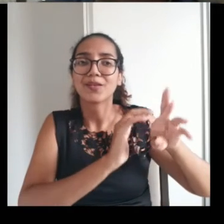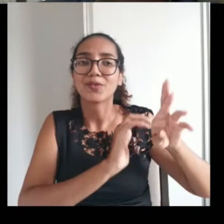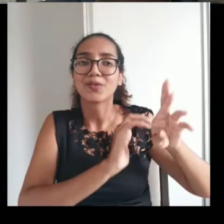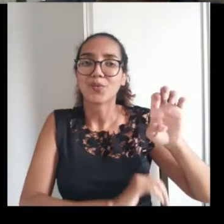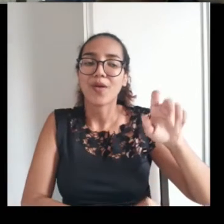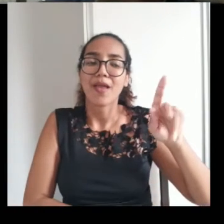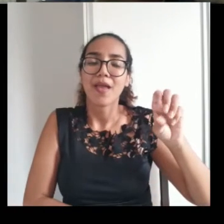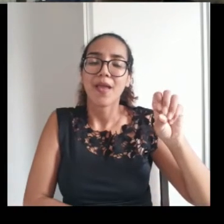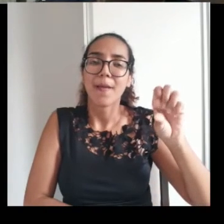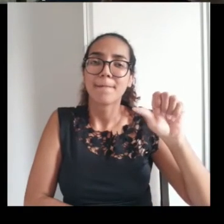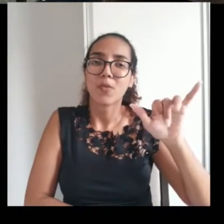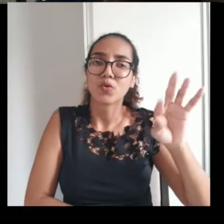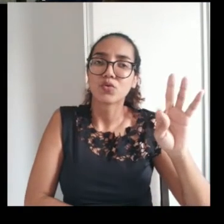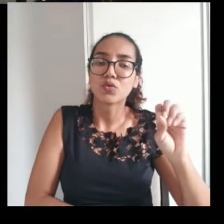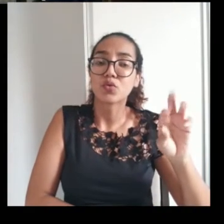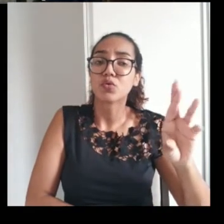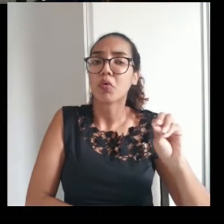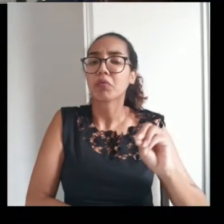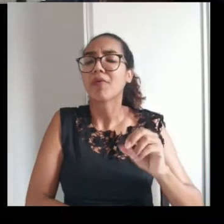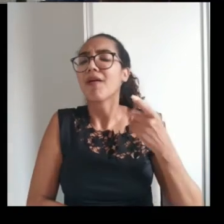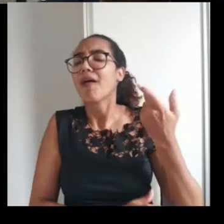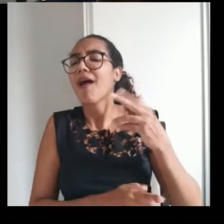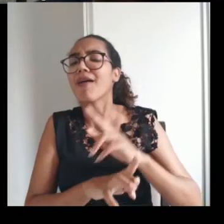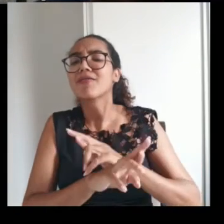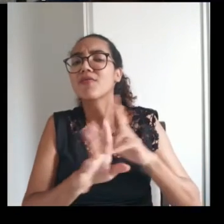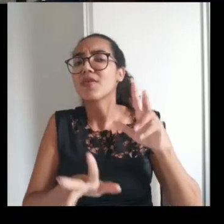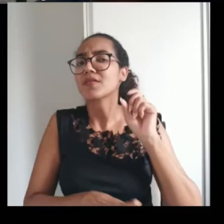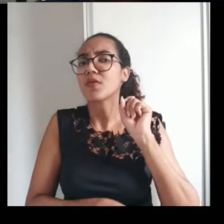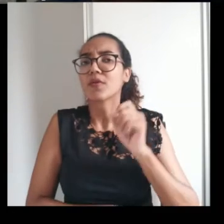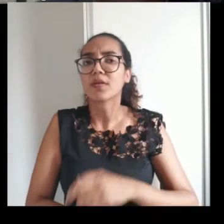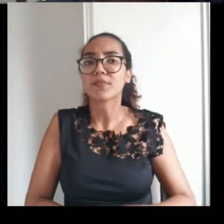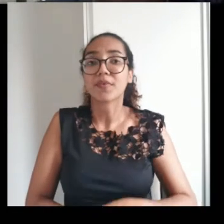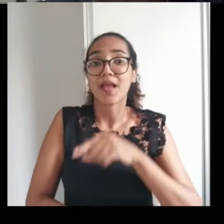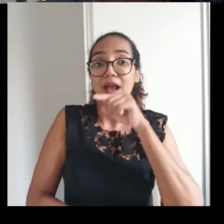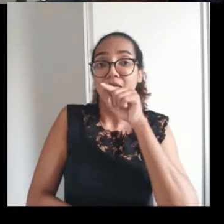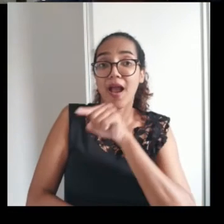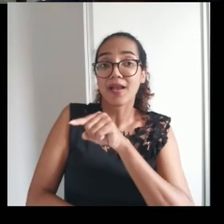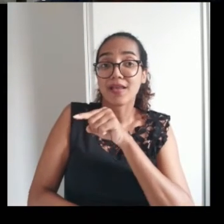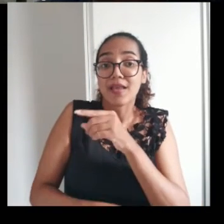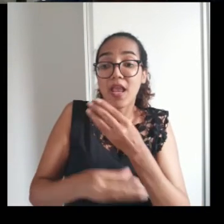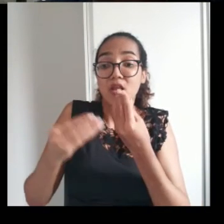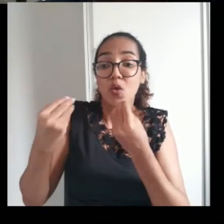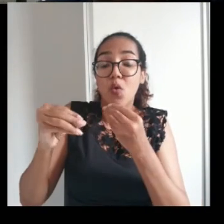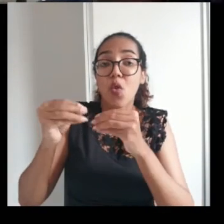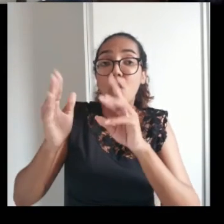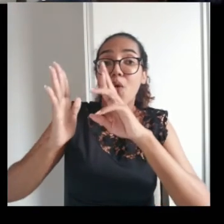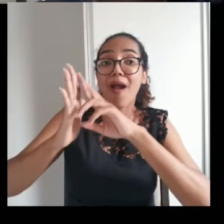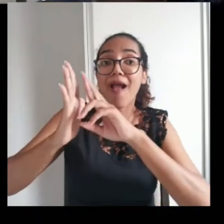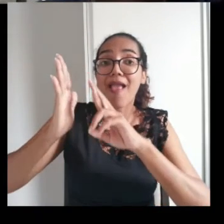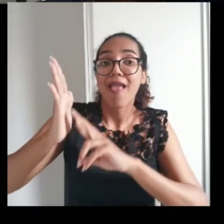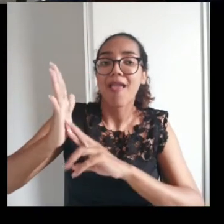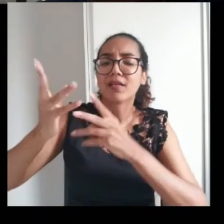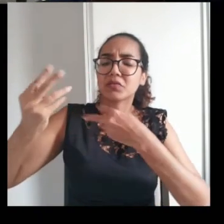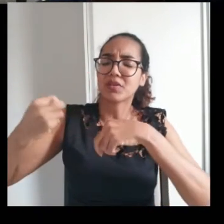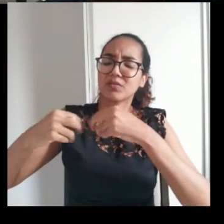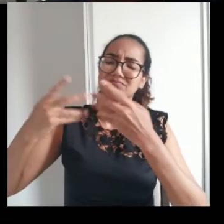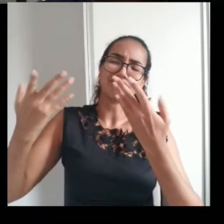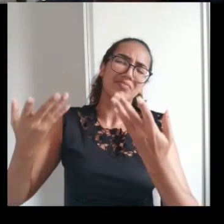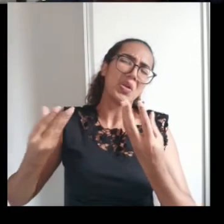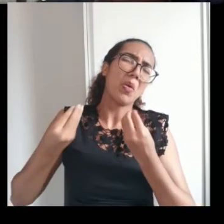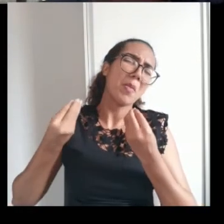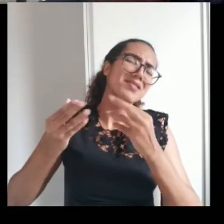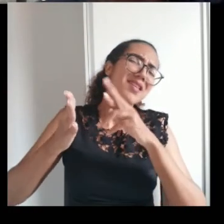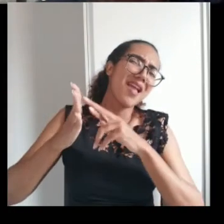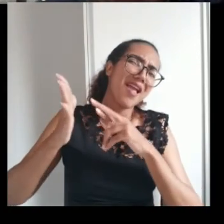simples diferença. Aqui é onde eu implemento as minhas regras de negócio. Como assim, Vanilson, regras de negócio? Veja, aqui